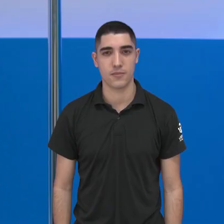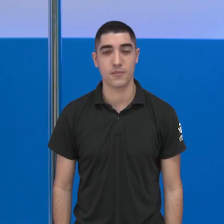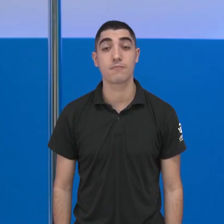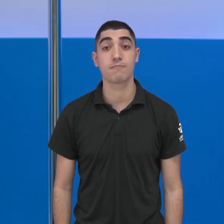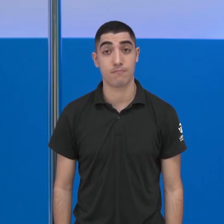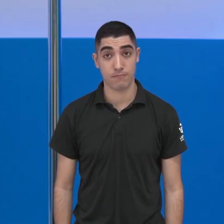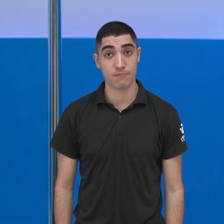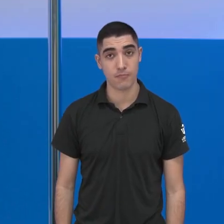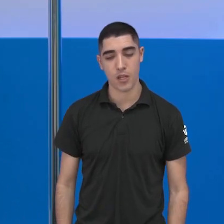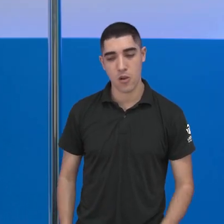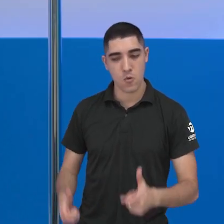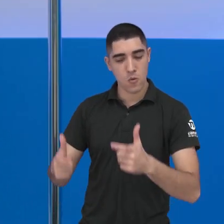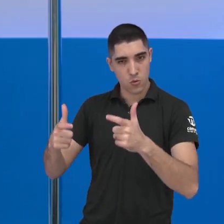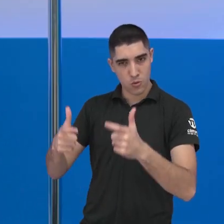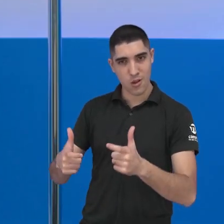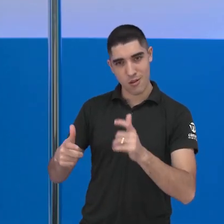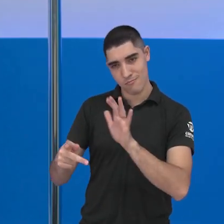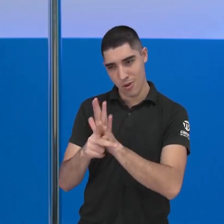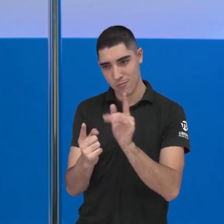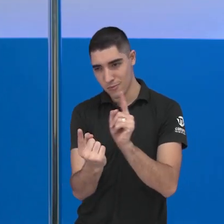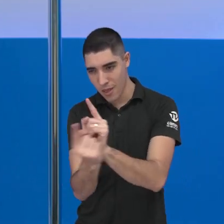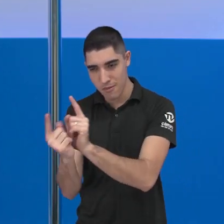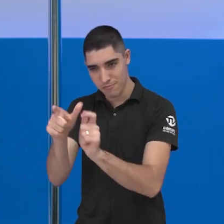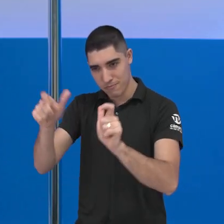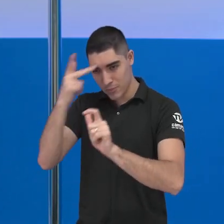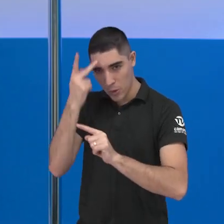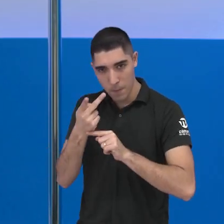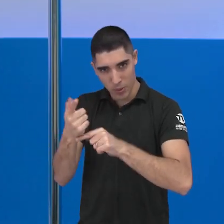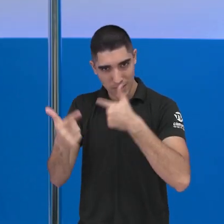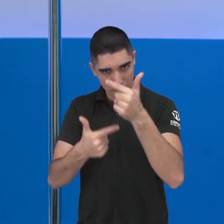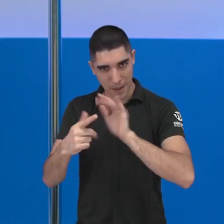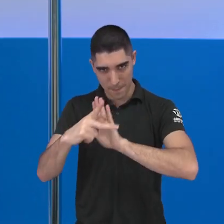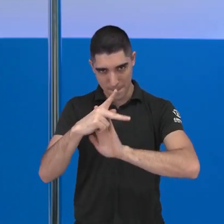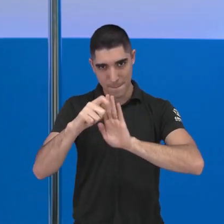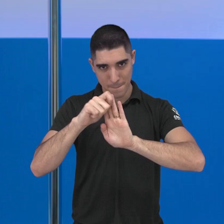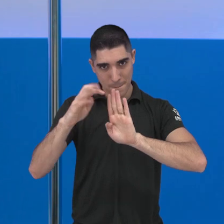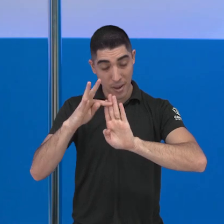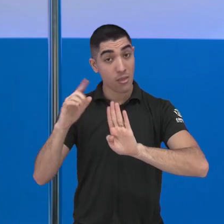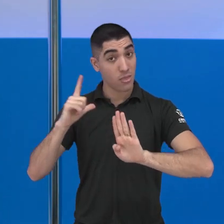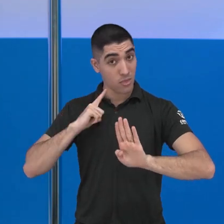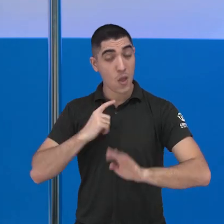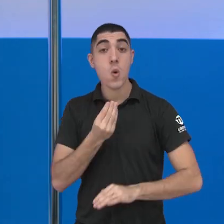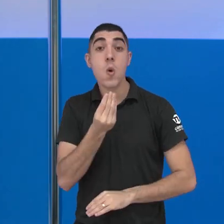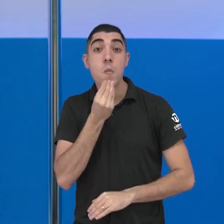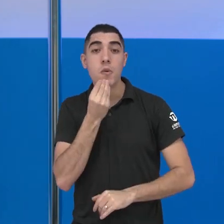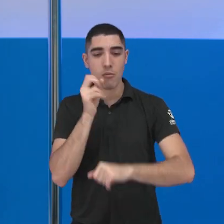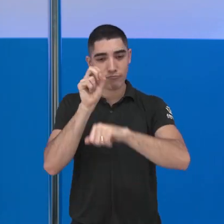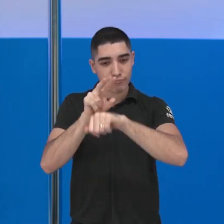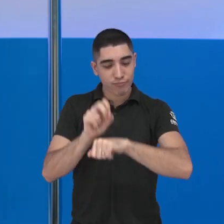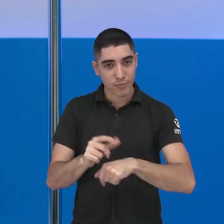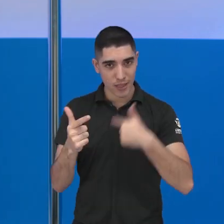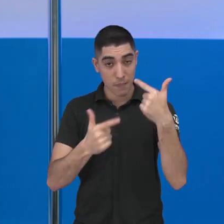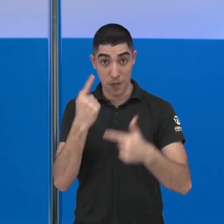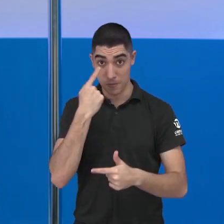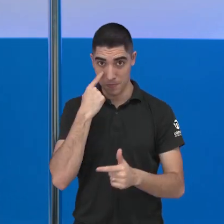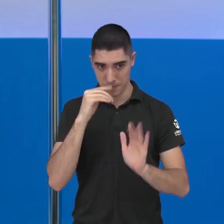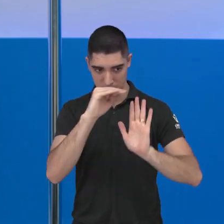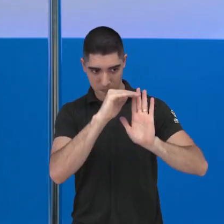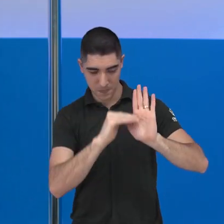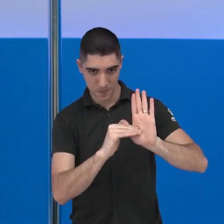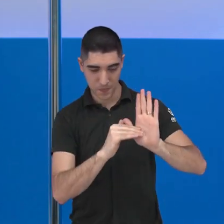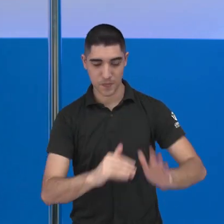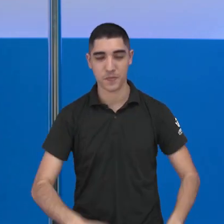E o posto de atendimento ao trabalhador de São José está com vagas abertas para diversas áreas. É o que a gente confere agora na agenda